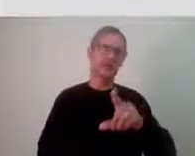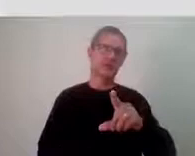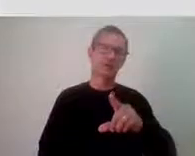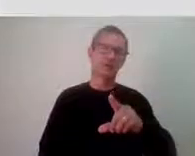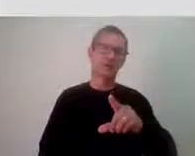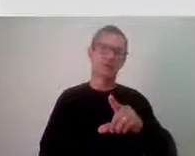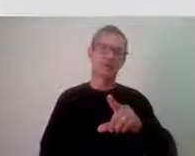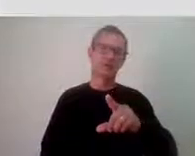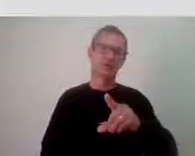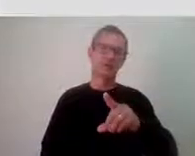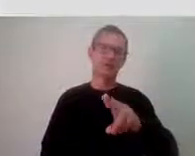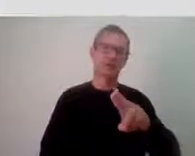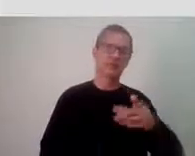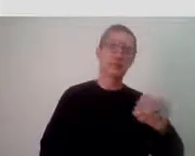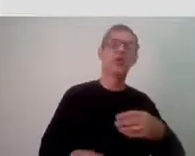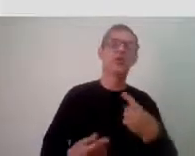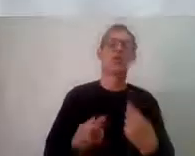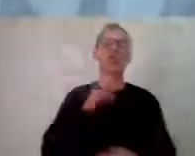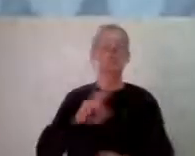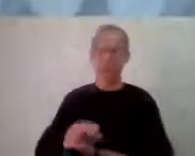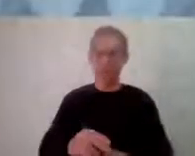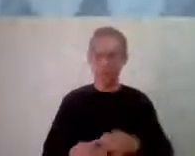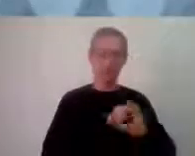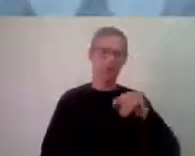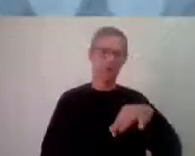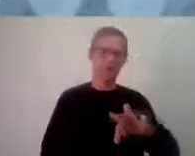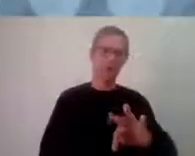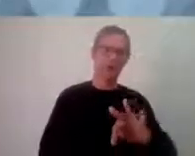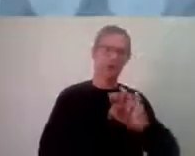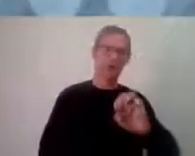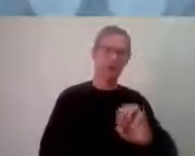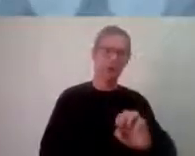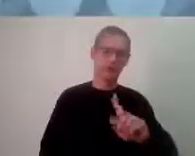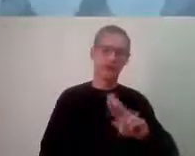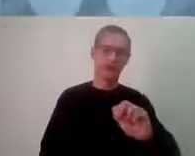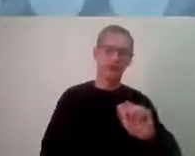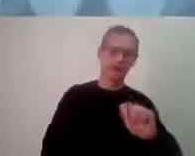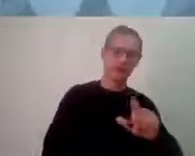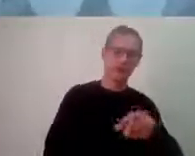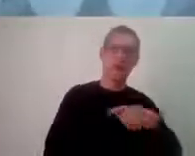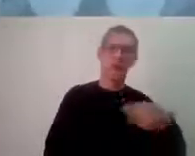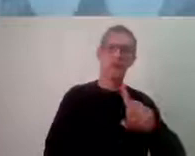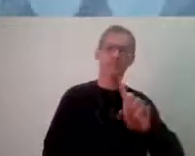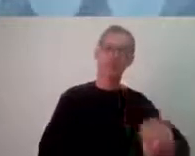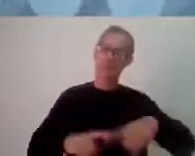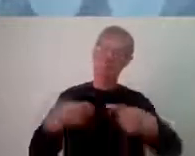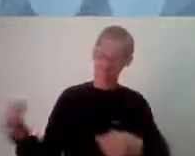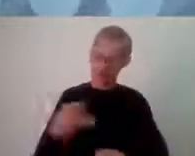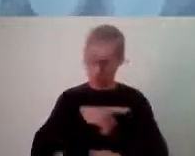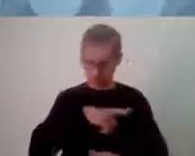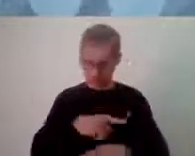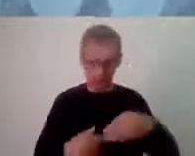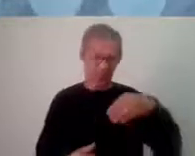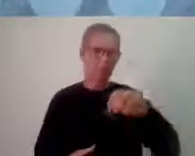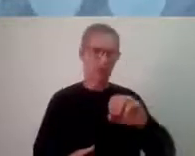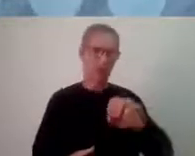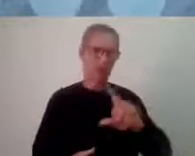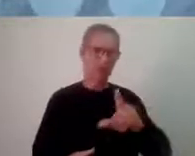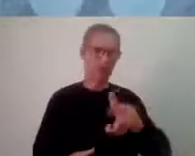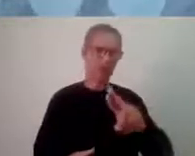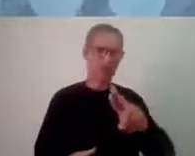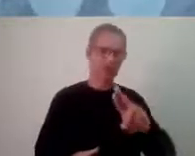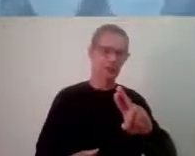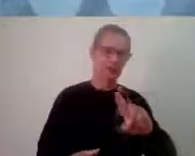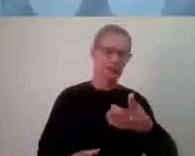seria o resultado dessa integral? O resultado dessa integral seria menos 1. Eis a importância do módulo quando nós